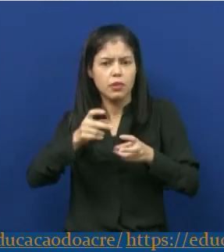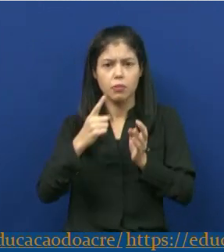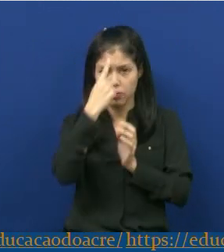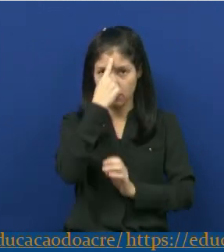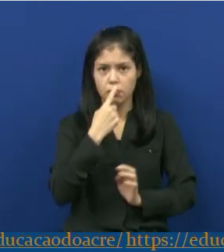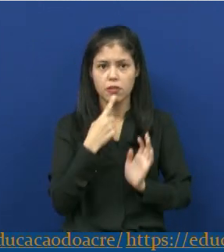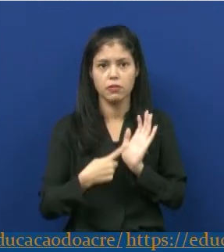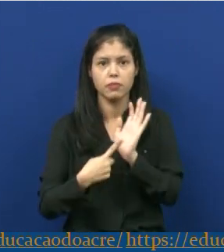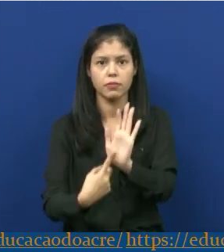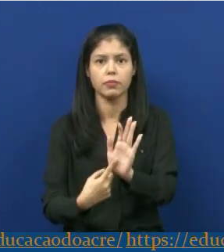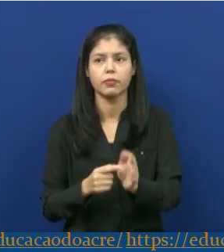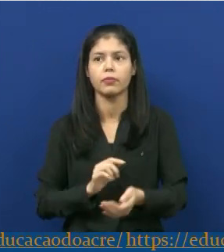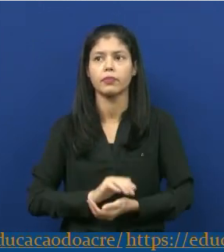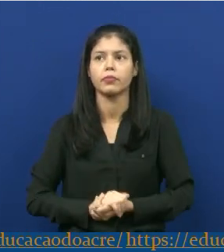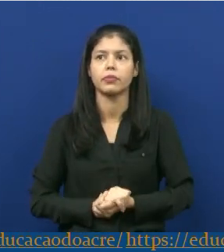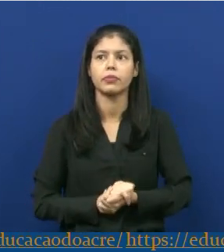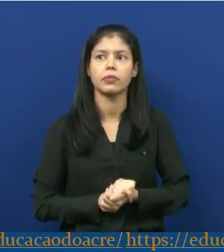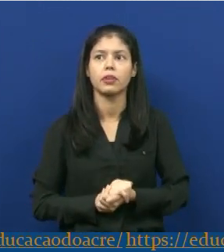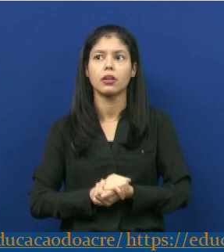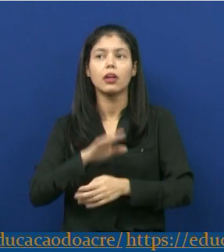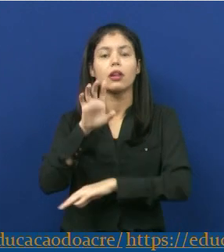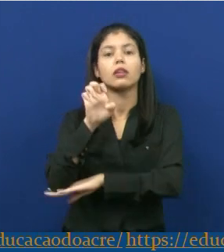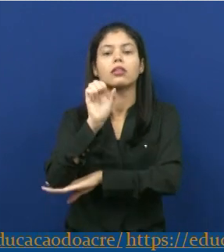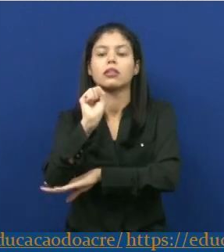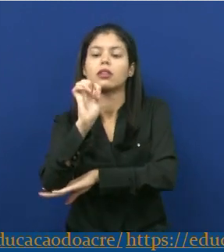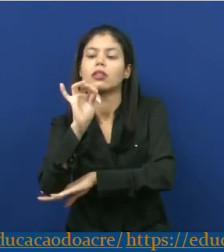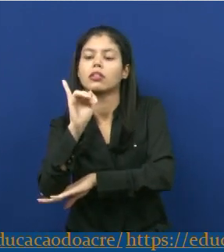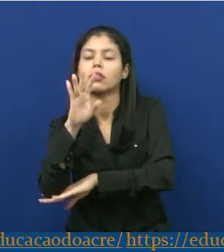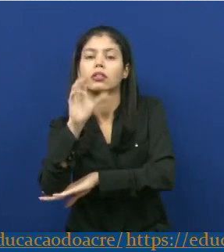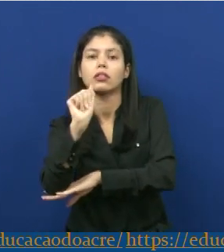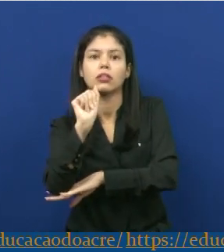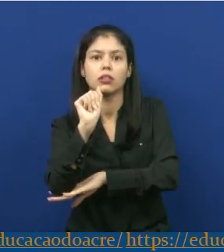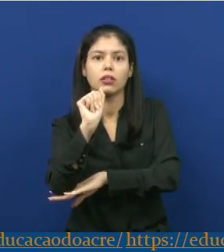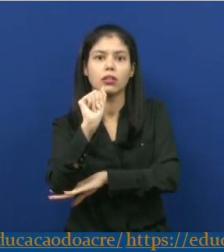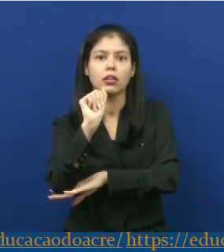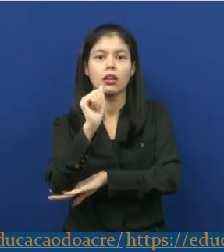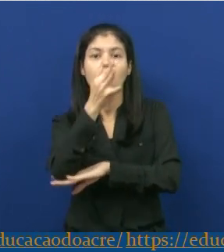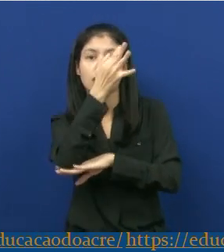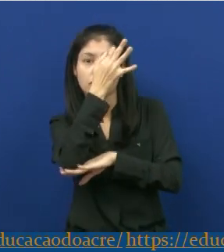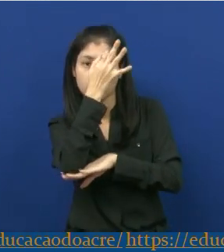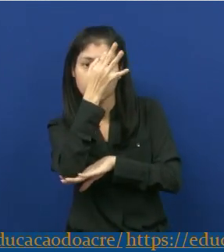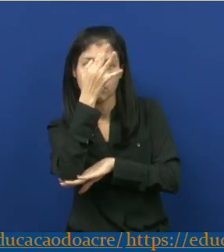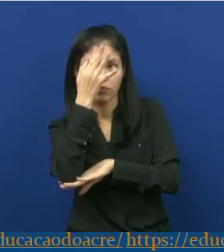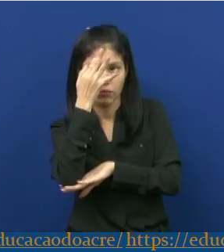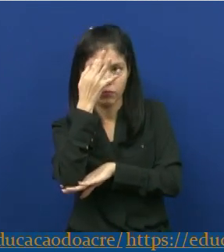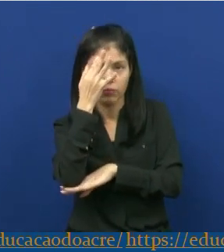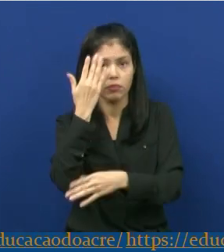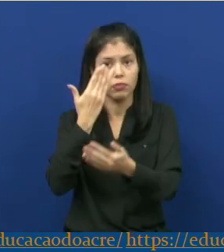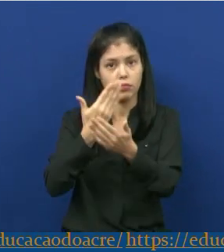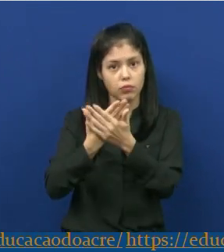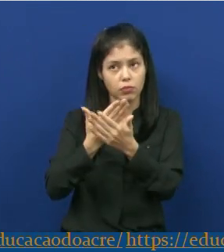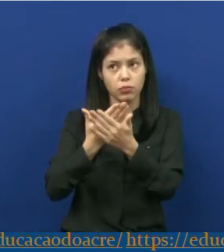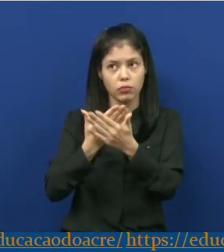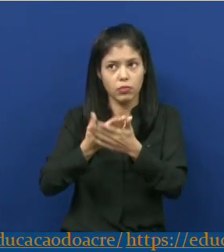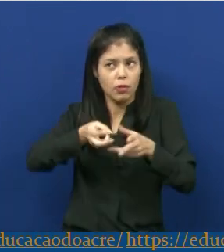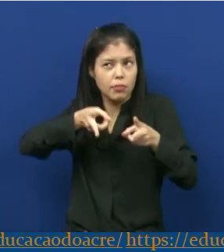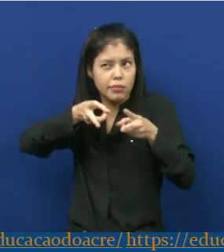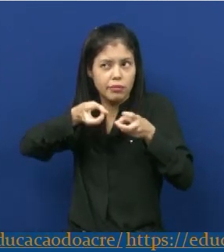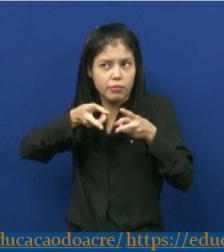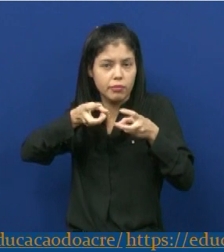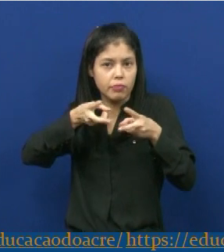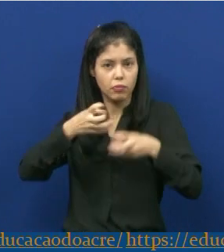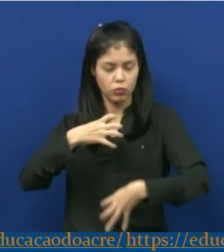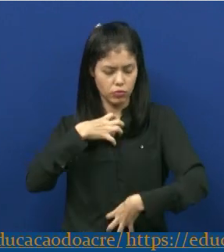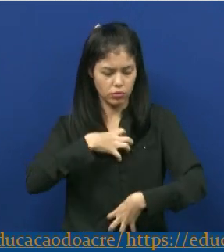seguir. A estética é um ramo da filosofia que estuda a percepção dos